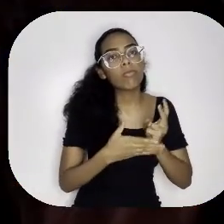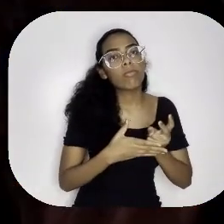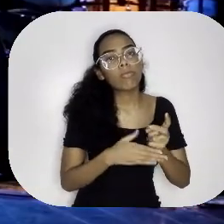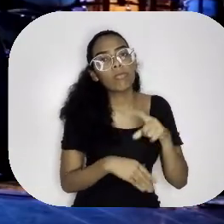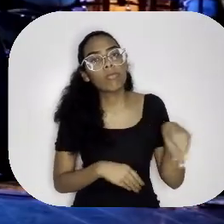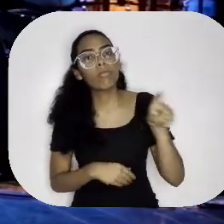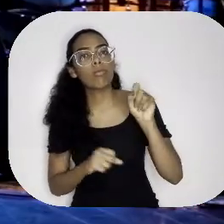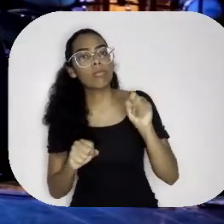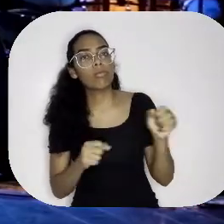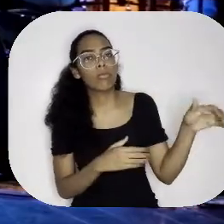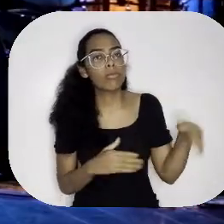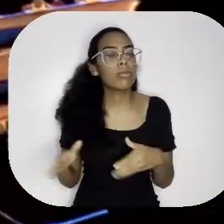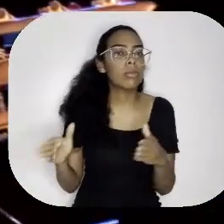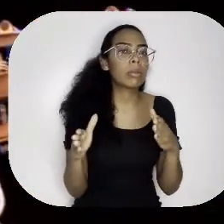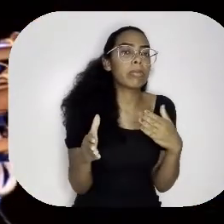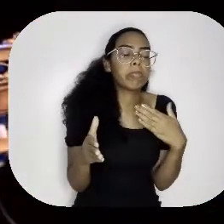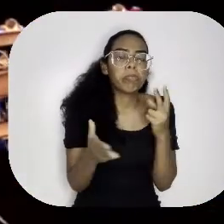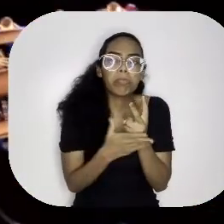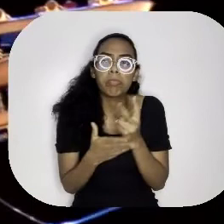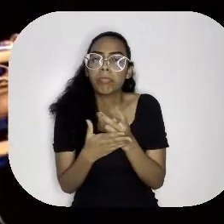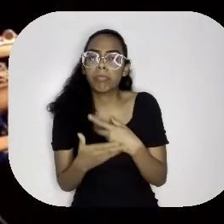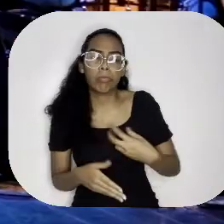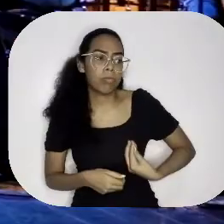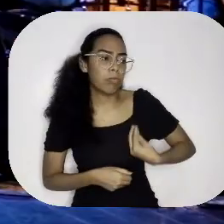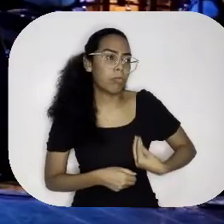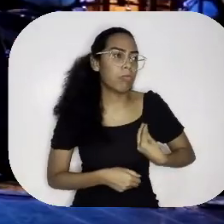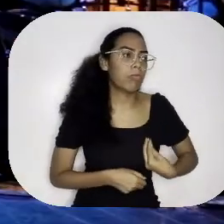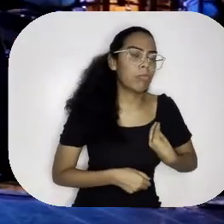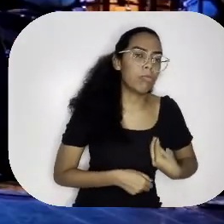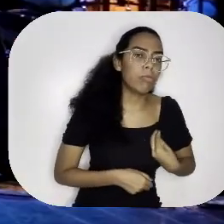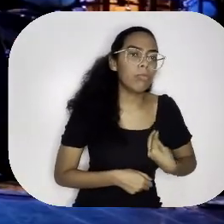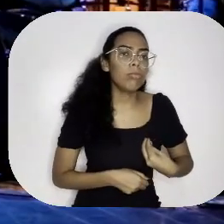Entra em qualquer lugar pra seguir e caminhar.